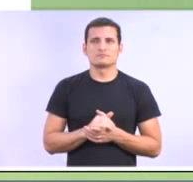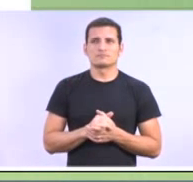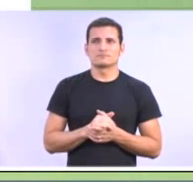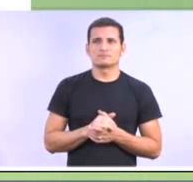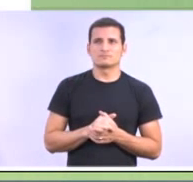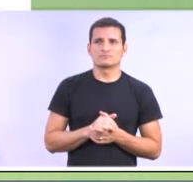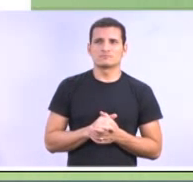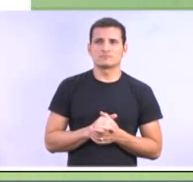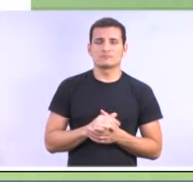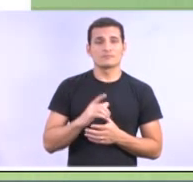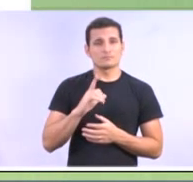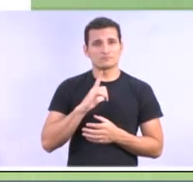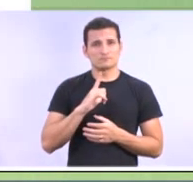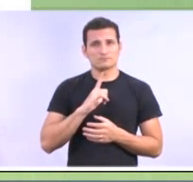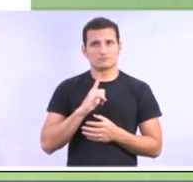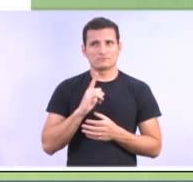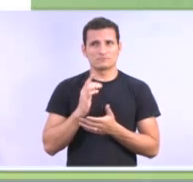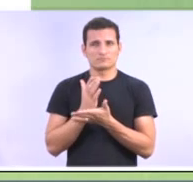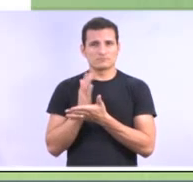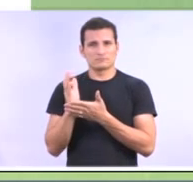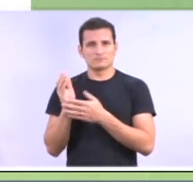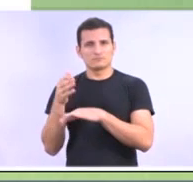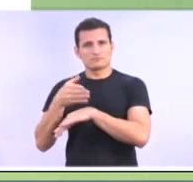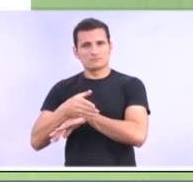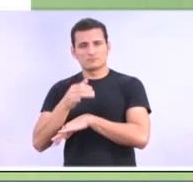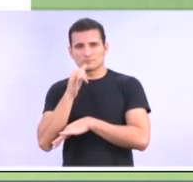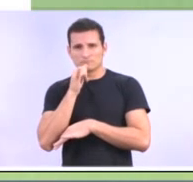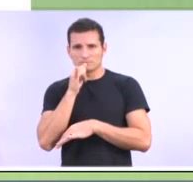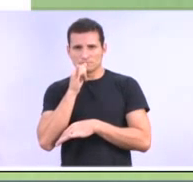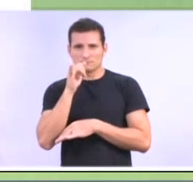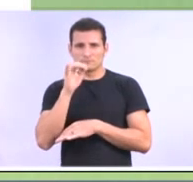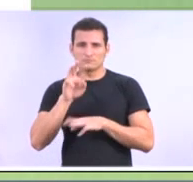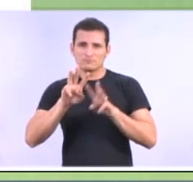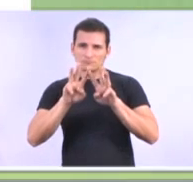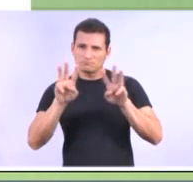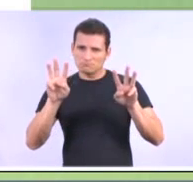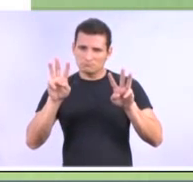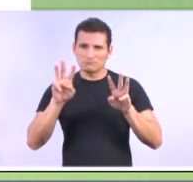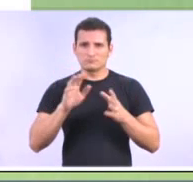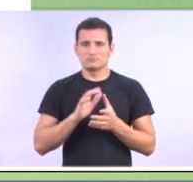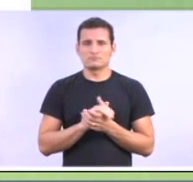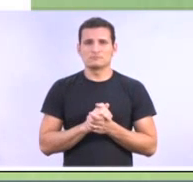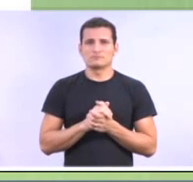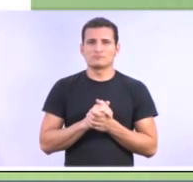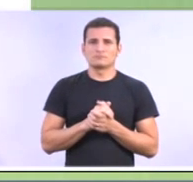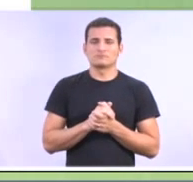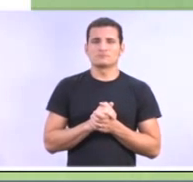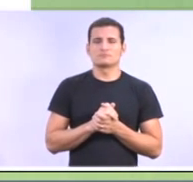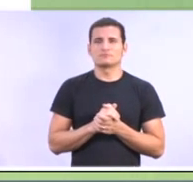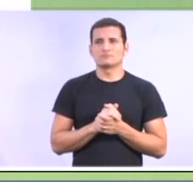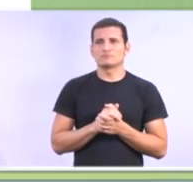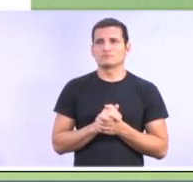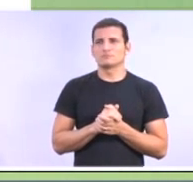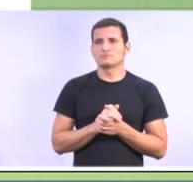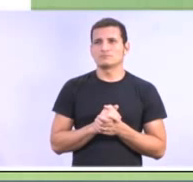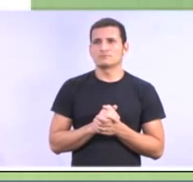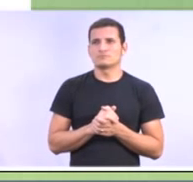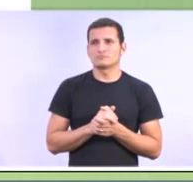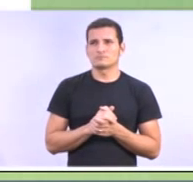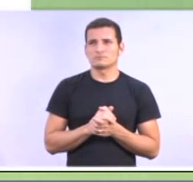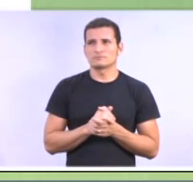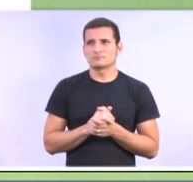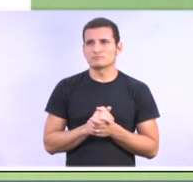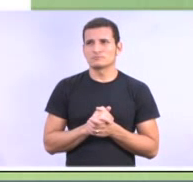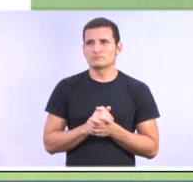tinha alguém acessando, por exemplo, páginas web. Está vendo, por exemplo, um portal de notícias e por aí vai.